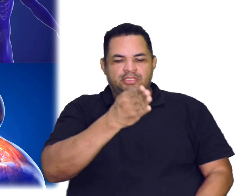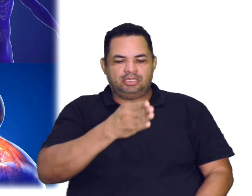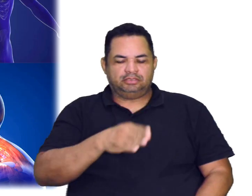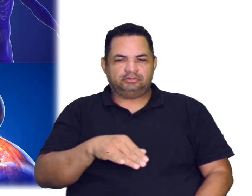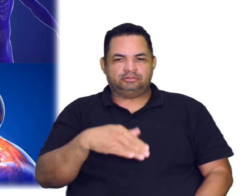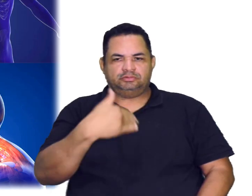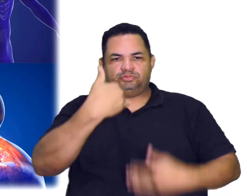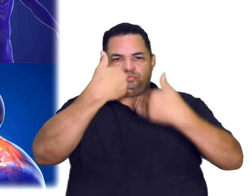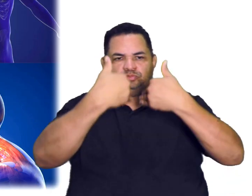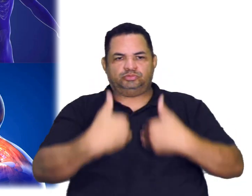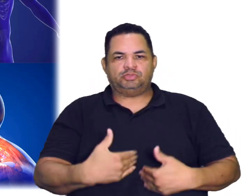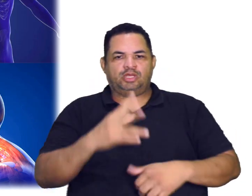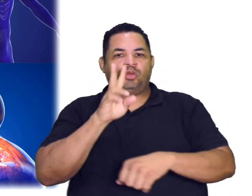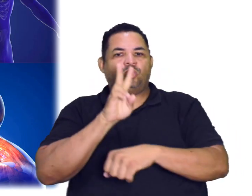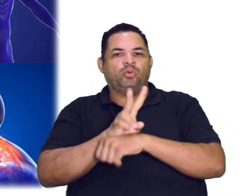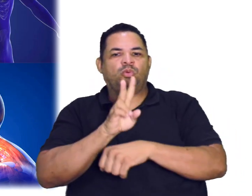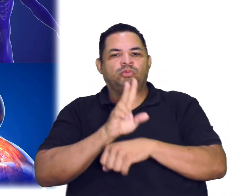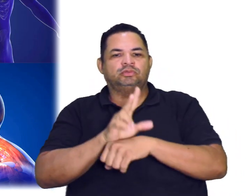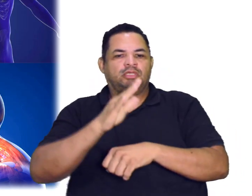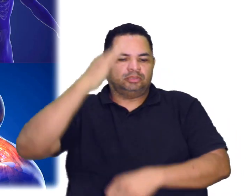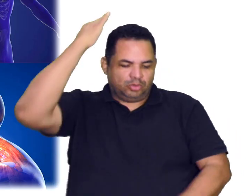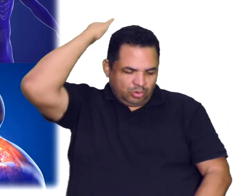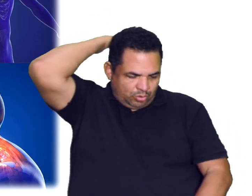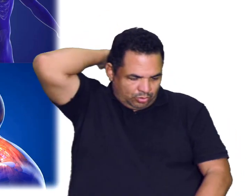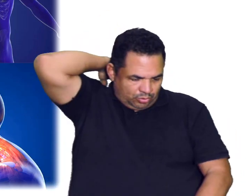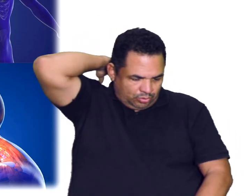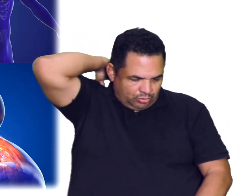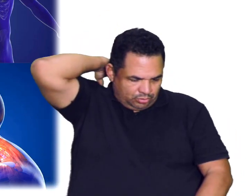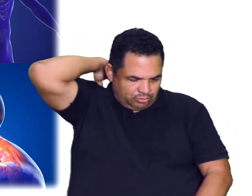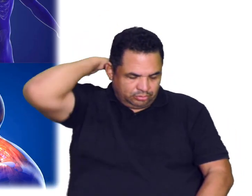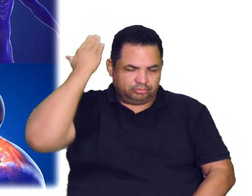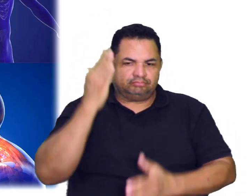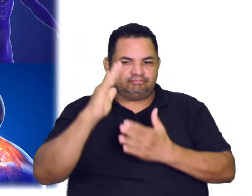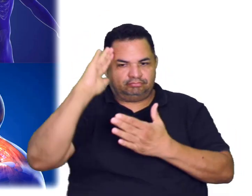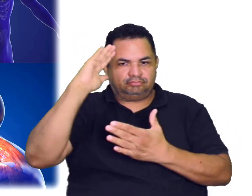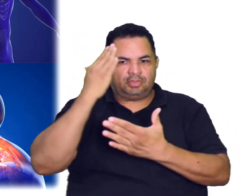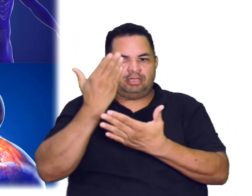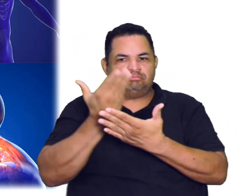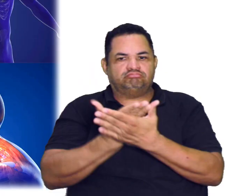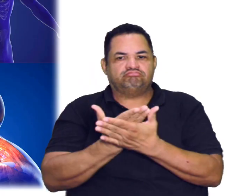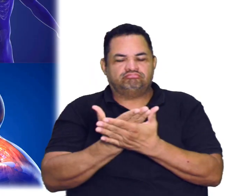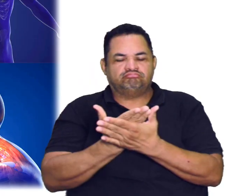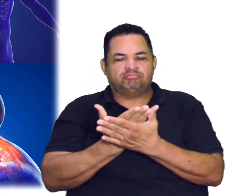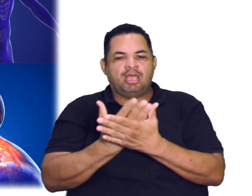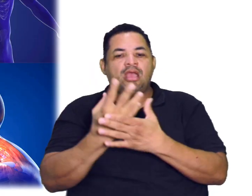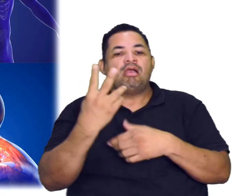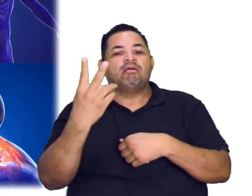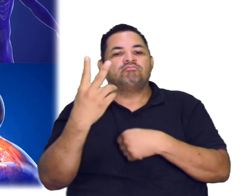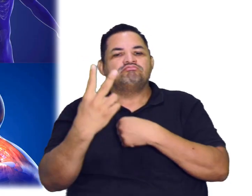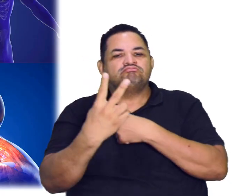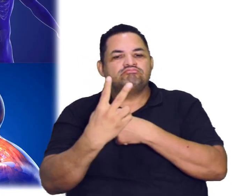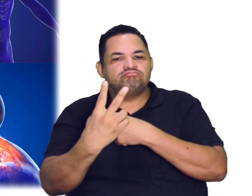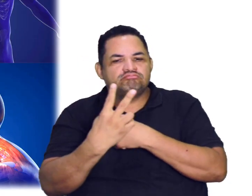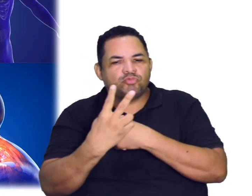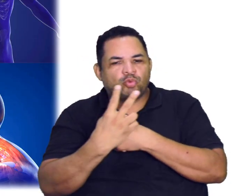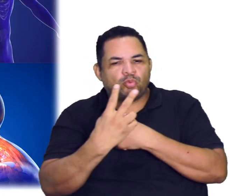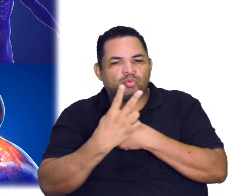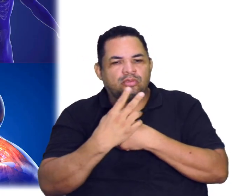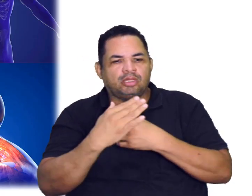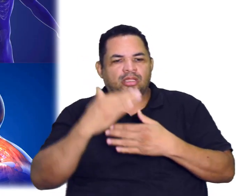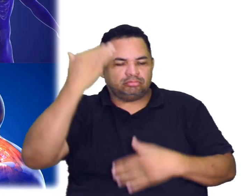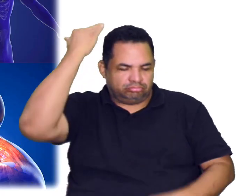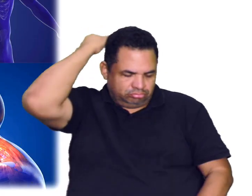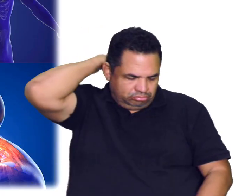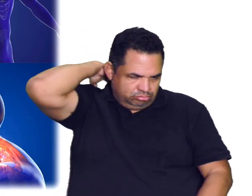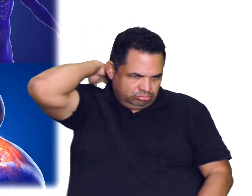posturais e cuidados com a coluna vertebral. Você acredita que é importante a gente cuidar da saúde da nossa